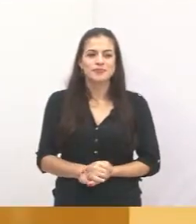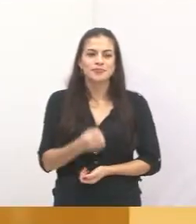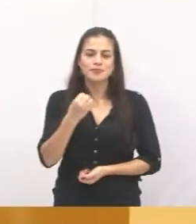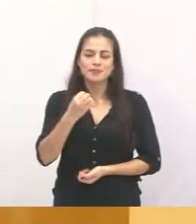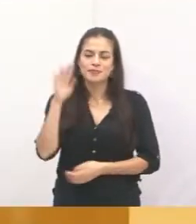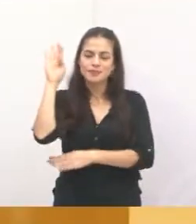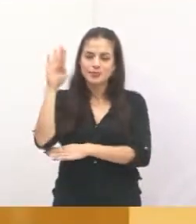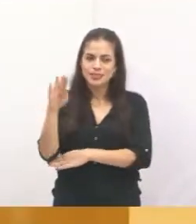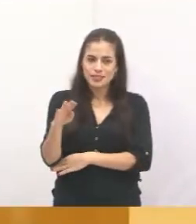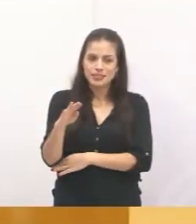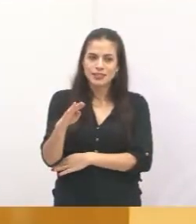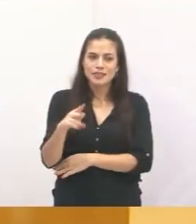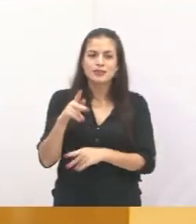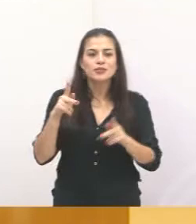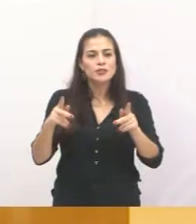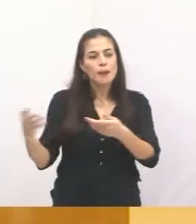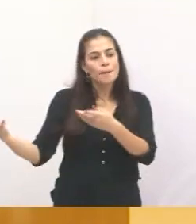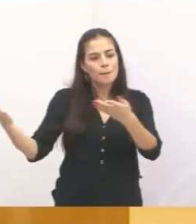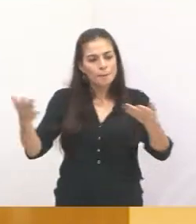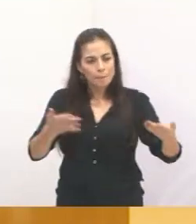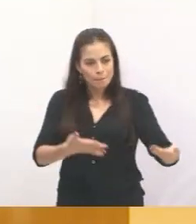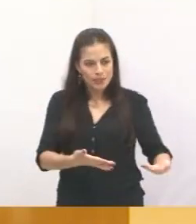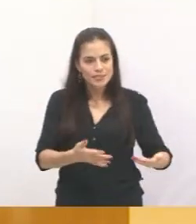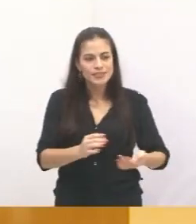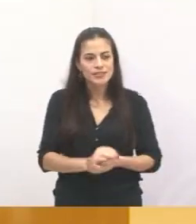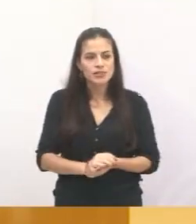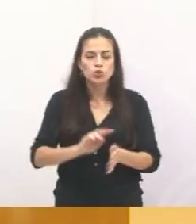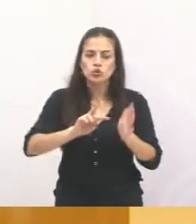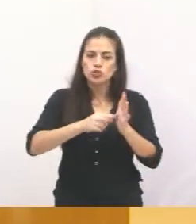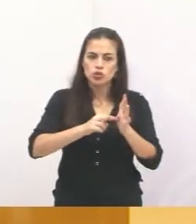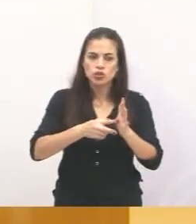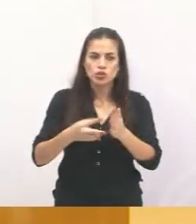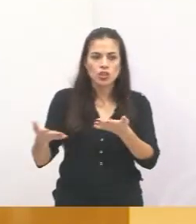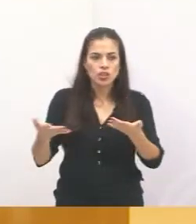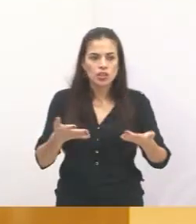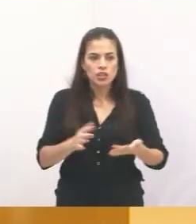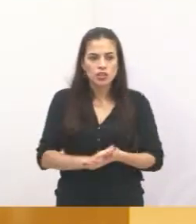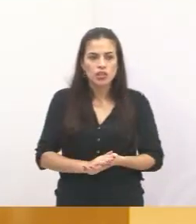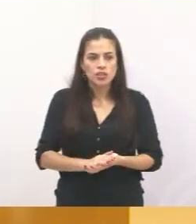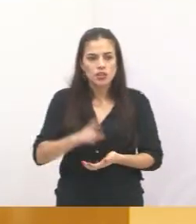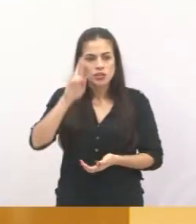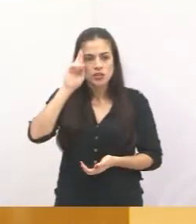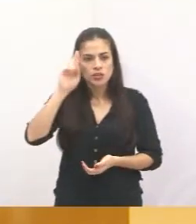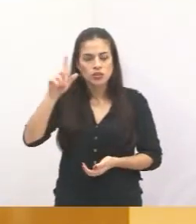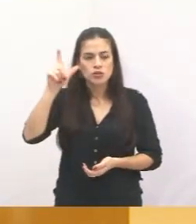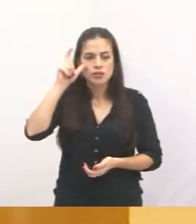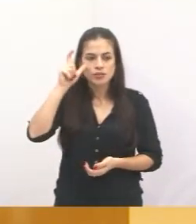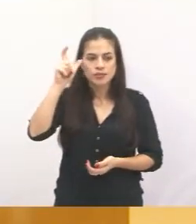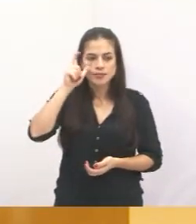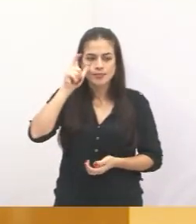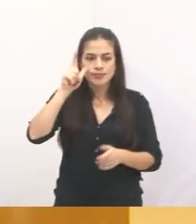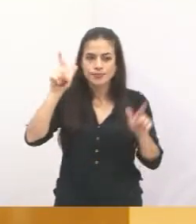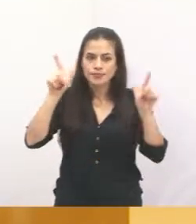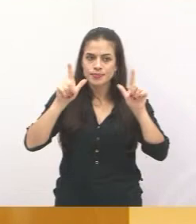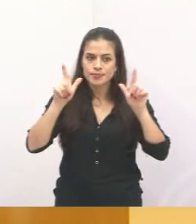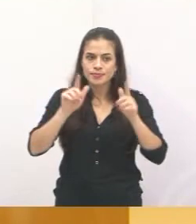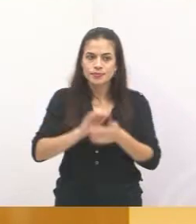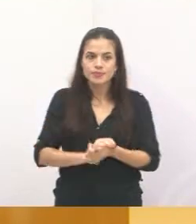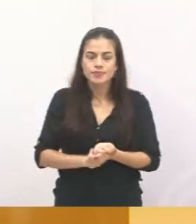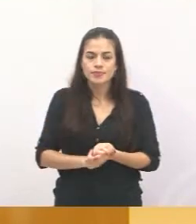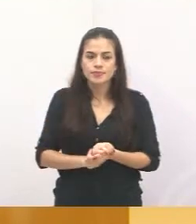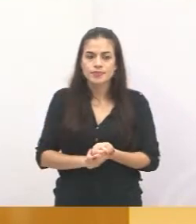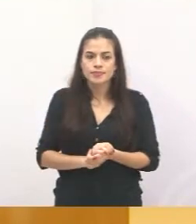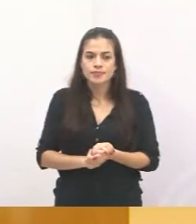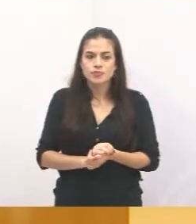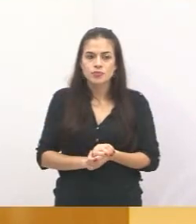público presente, boa tarde sindicato aí que está aqui, senhor também que está nos assistindo, o ex-vereador Dario